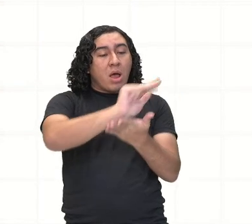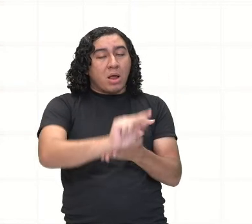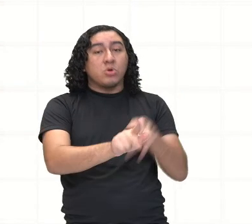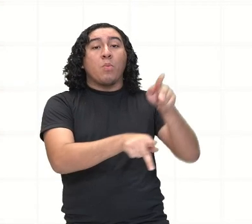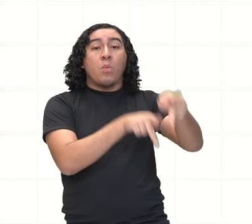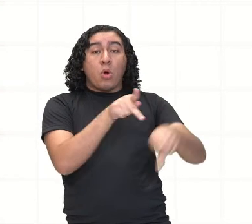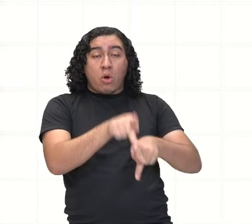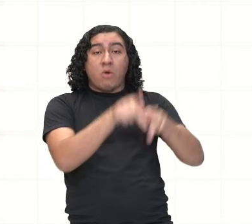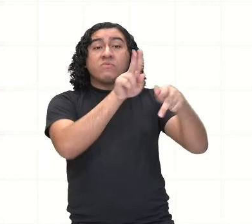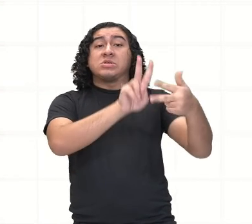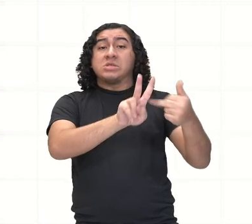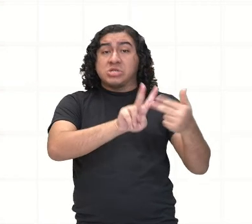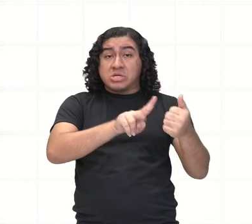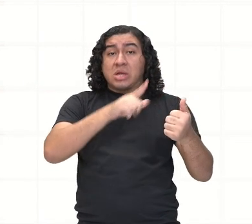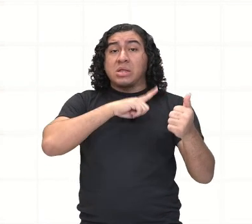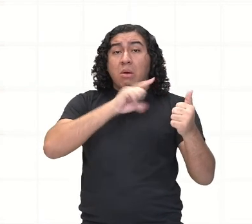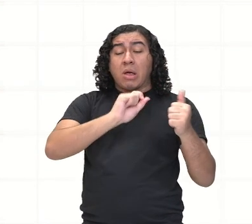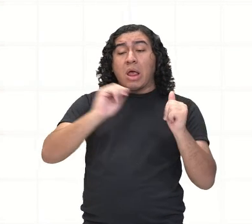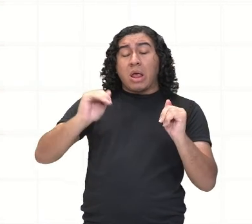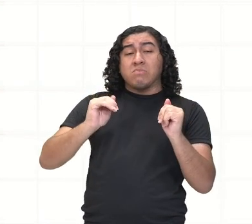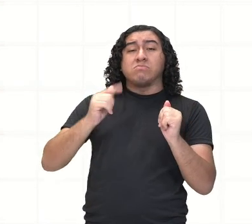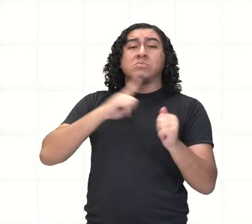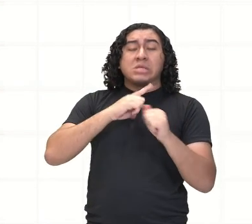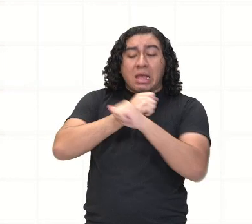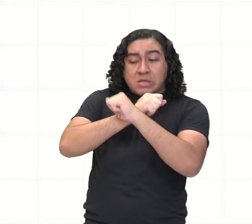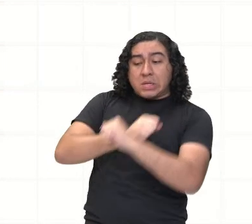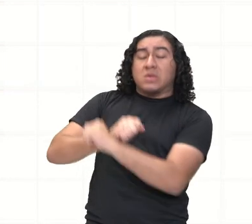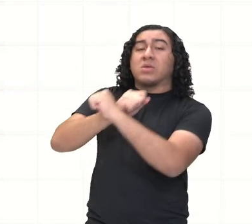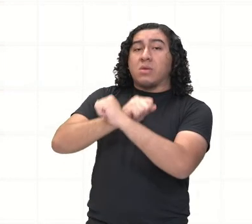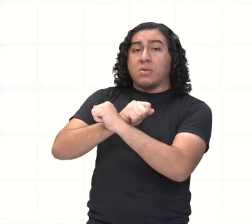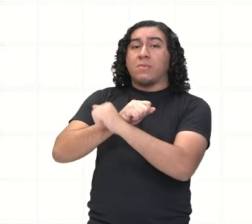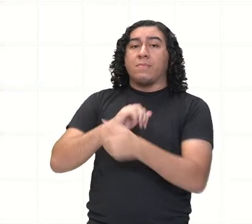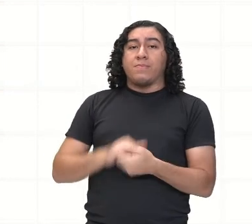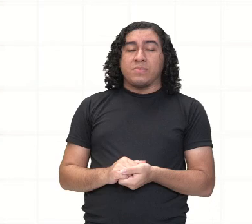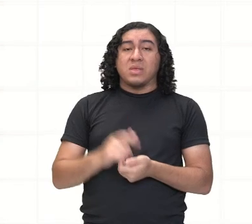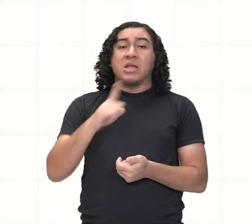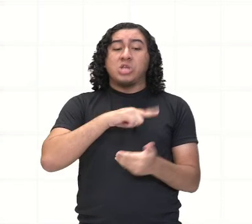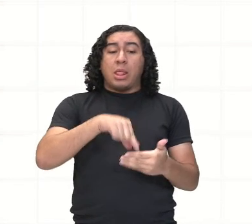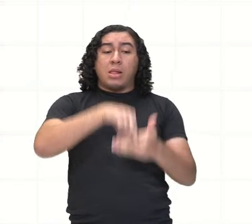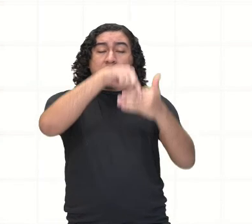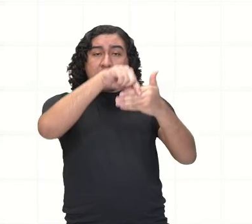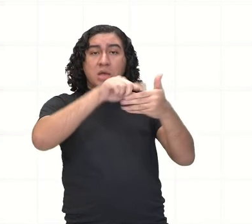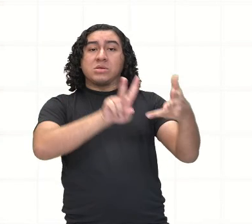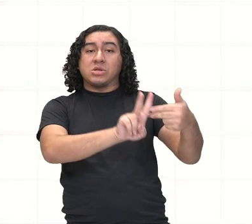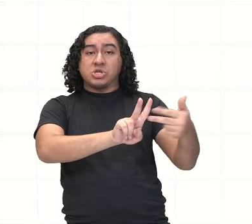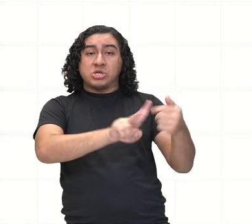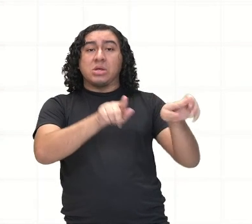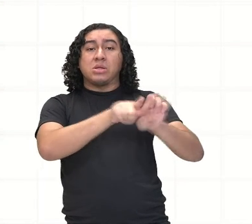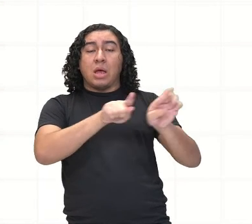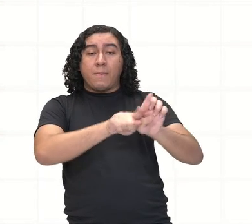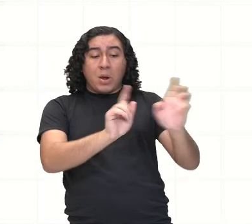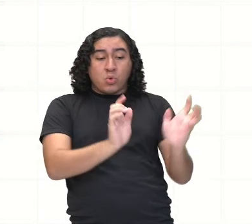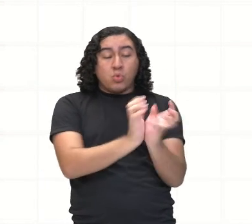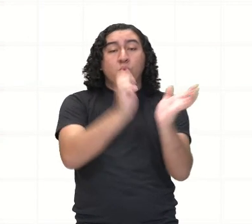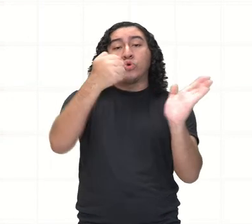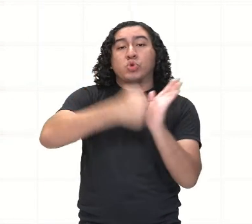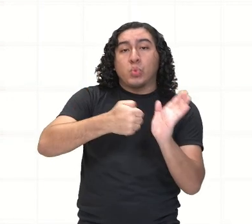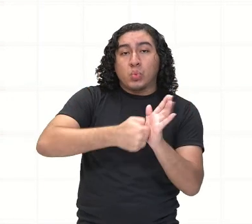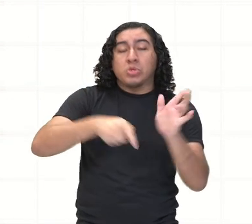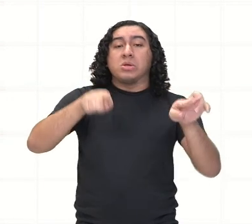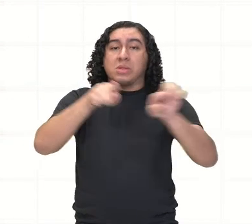indígenas resistiram à colonização europeia. Lideranças indígenas, movimentos de resistência e